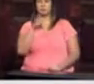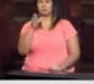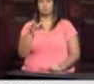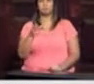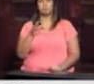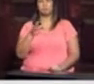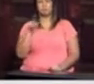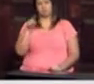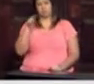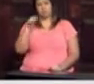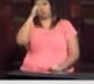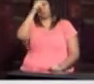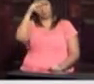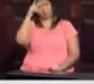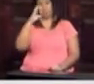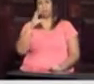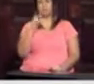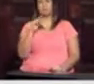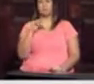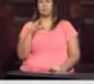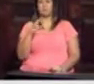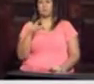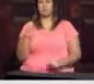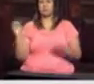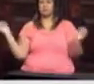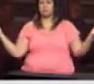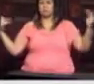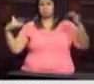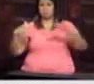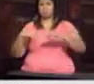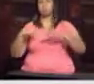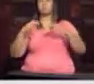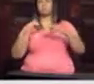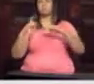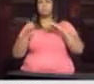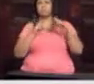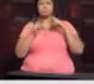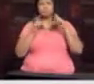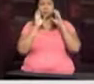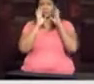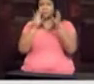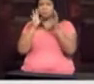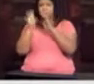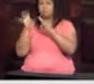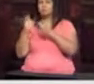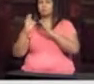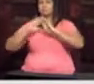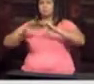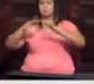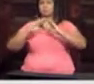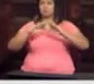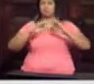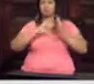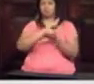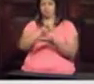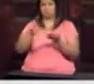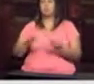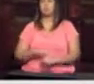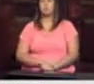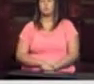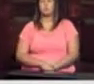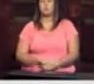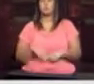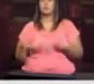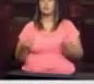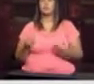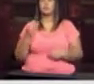o prefeito Crivella reuniu a população de Jacarepagó para ouvir os pleitos do cidadão. E